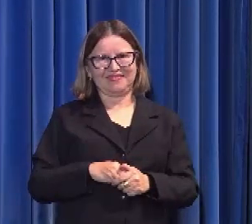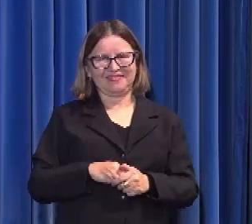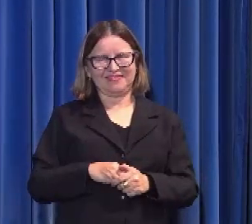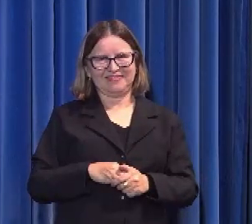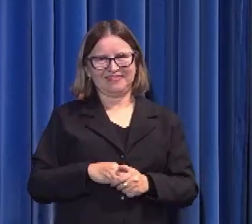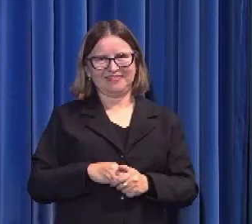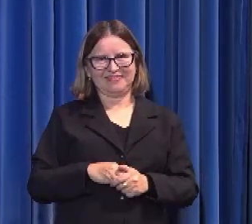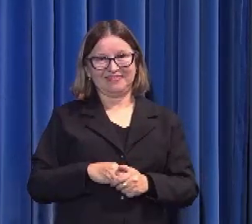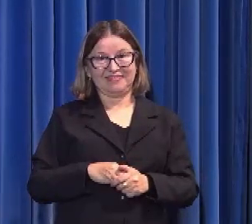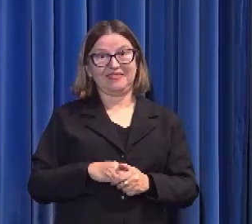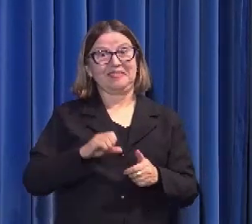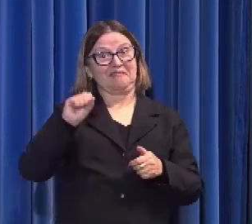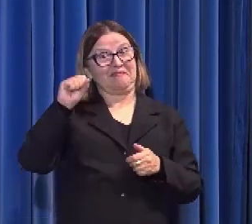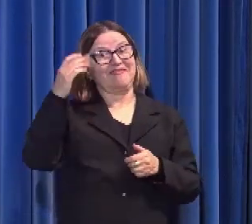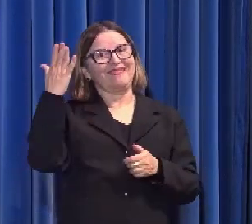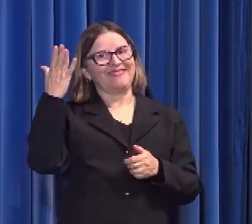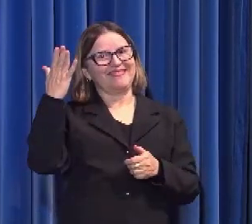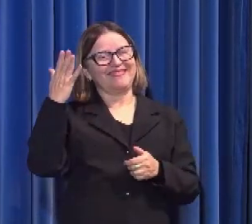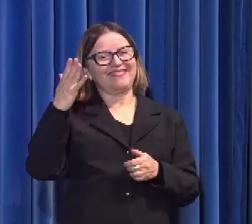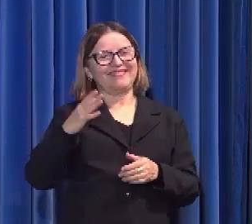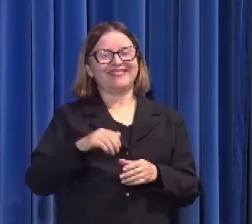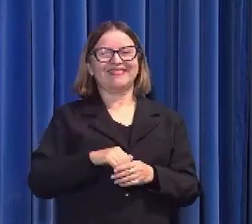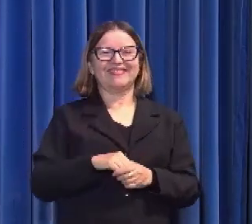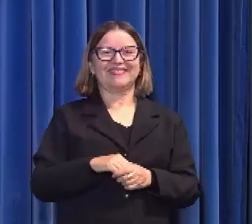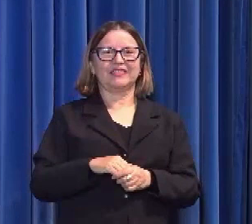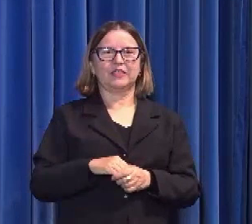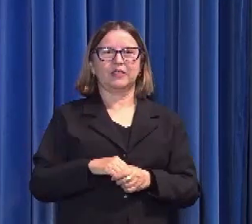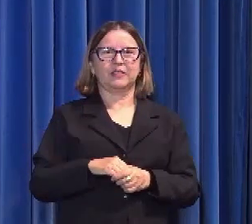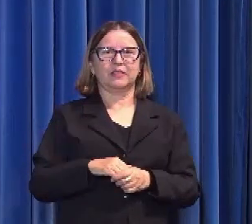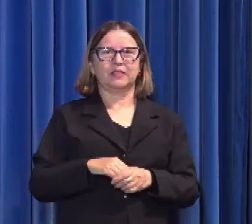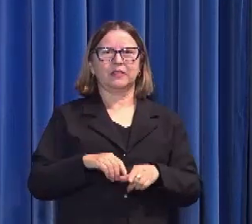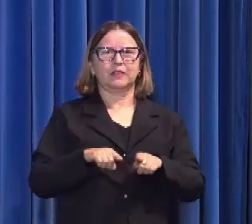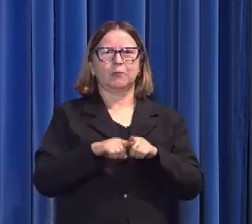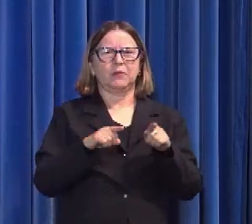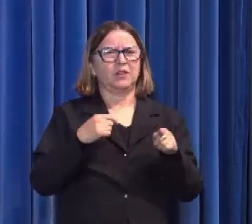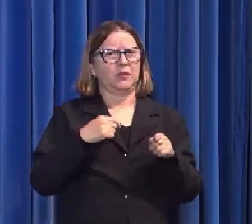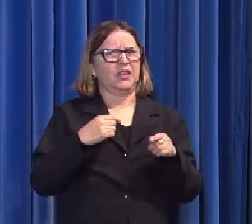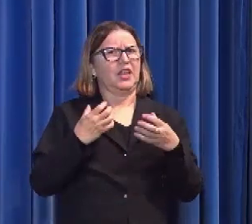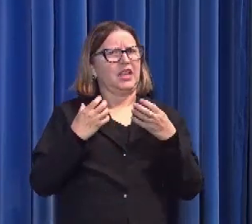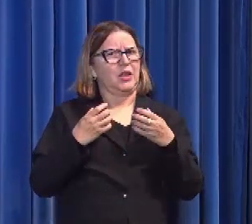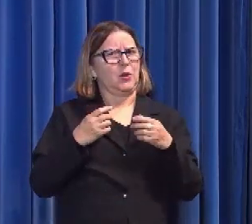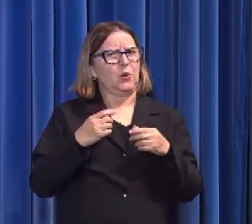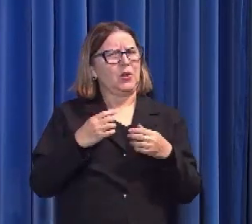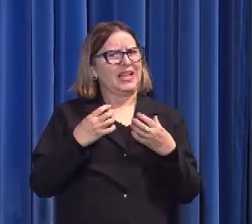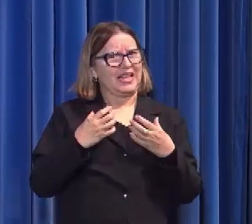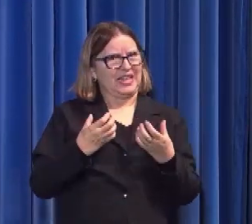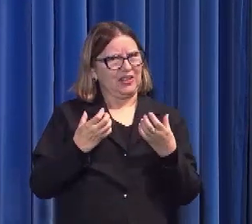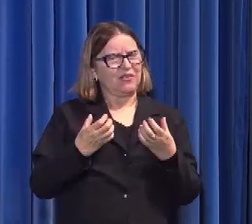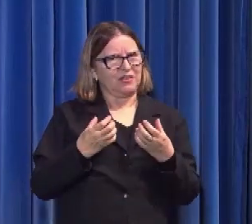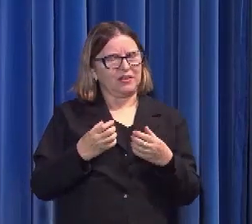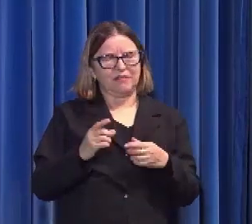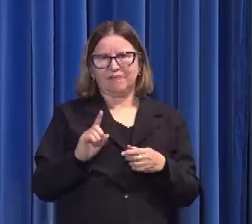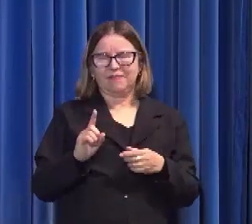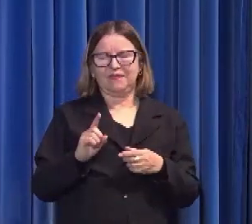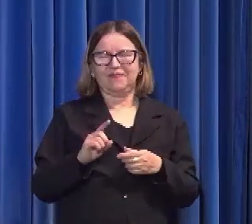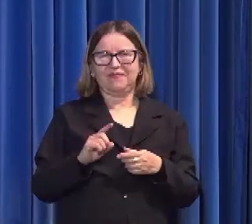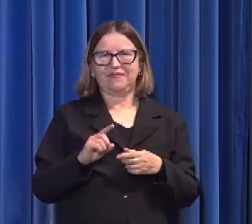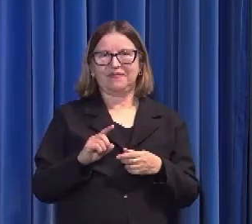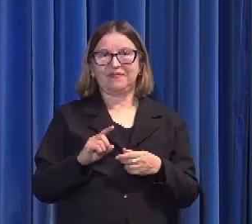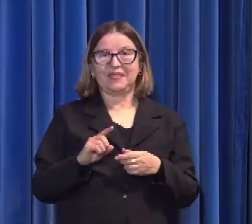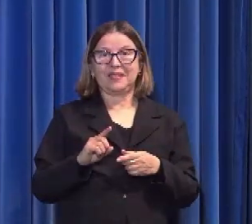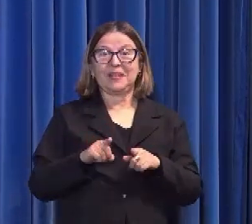É a coisa vai acontecer É mas o que eu quero não não é que você quer é aquilo